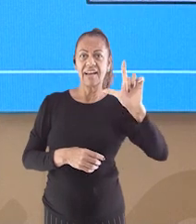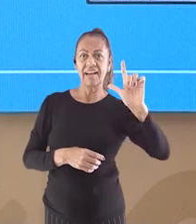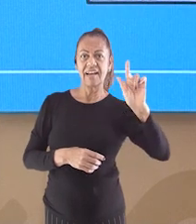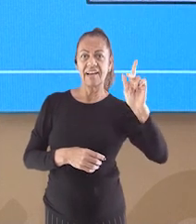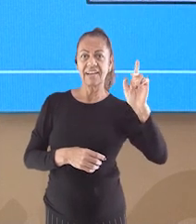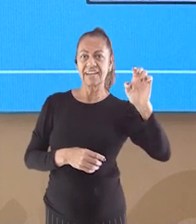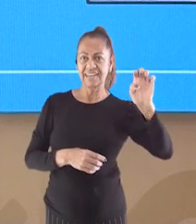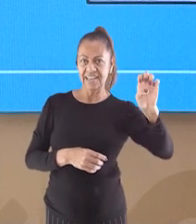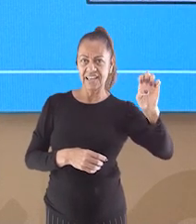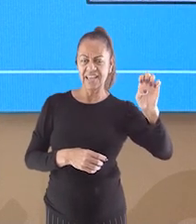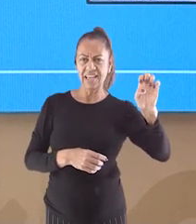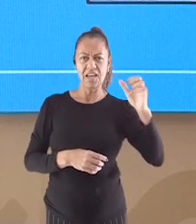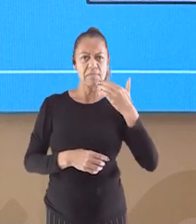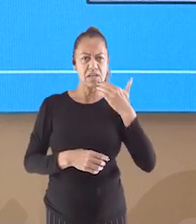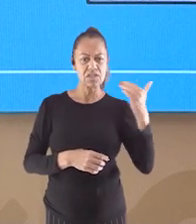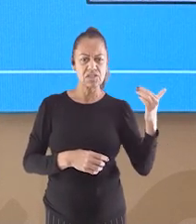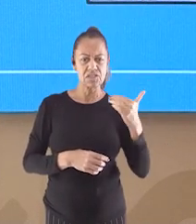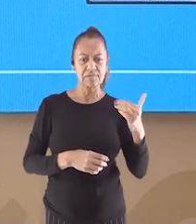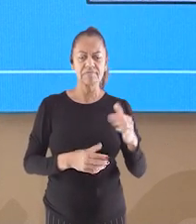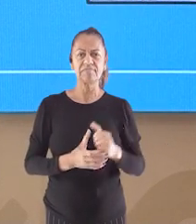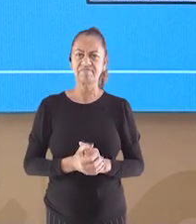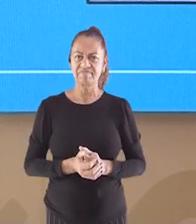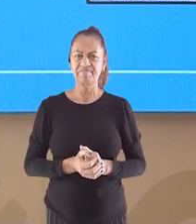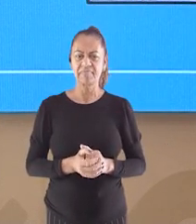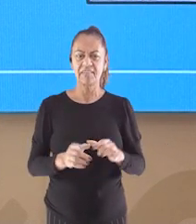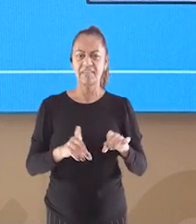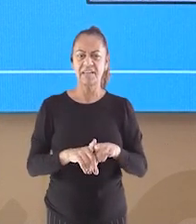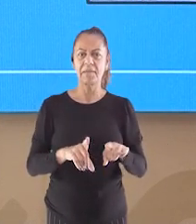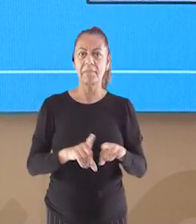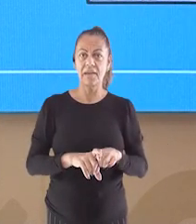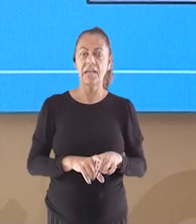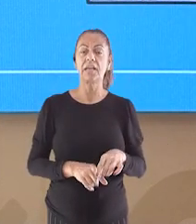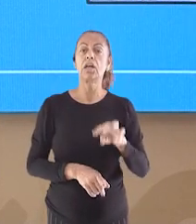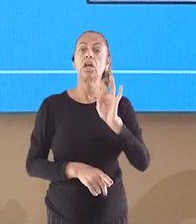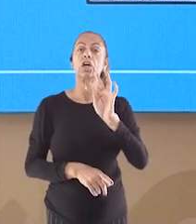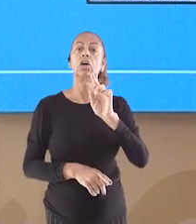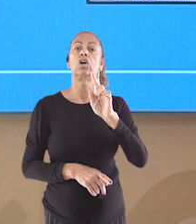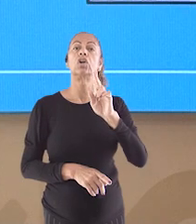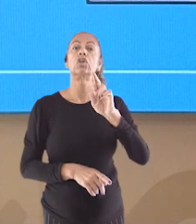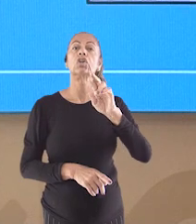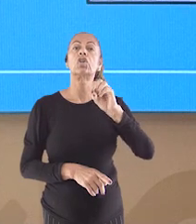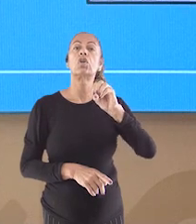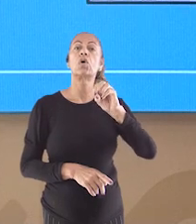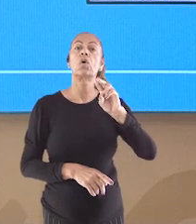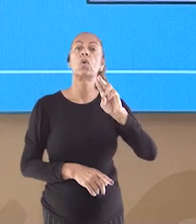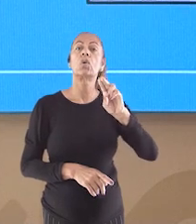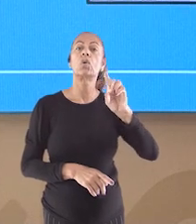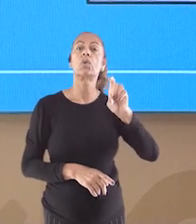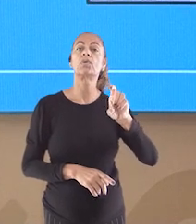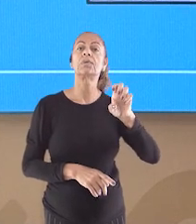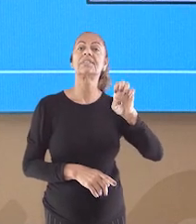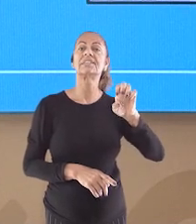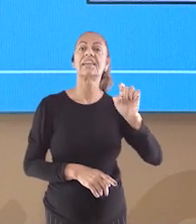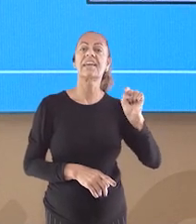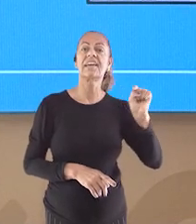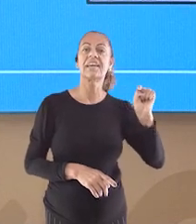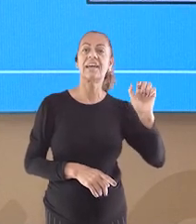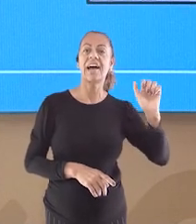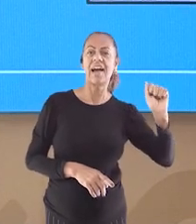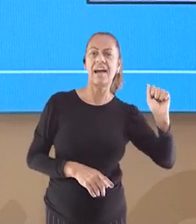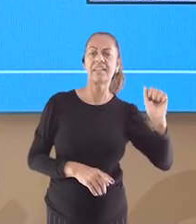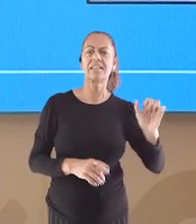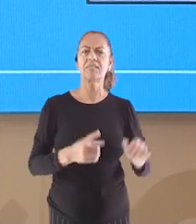para ninguém perceber. Vocês sabem o nome que damos para essas partes destacadas? Olha, o lhe e o